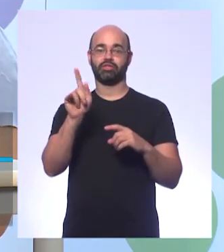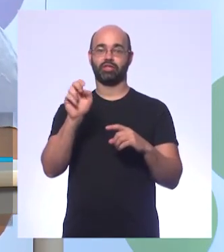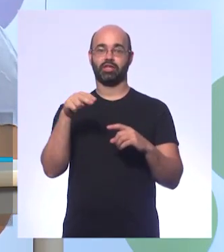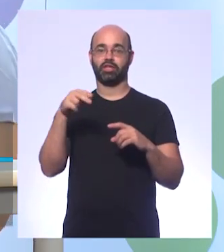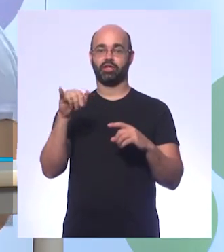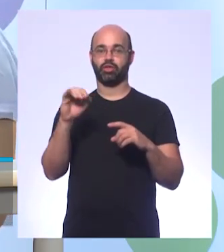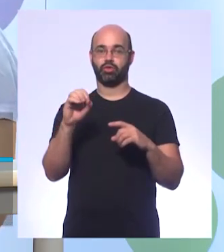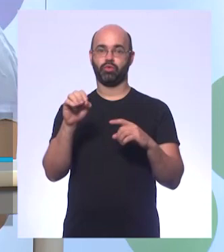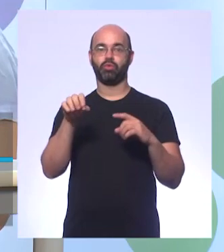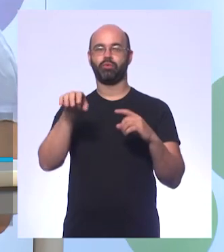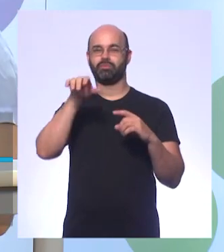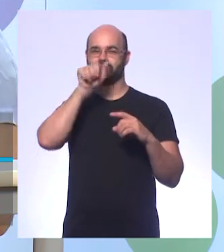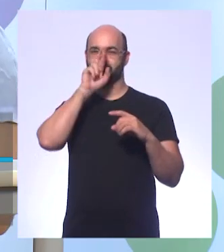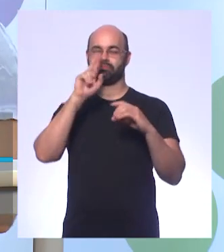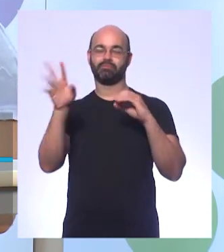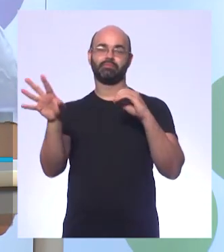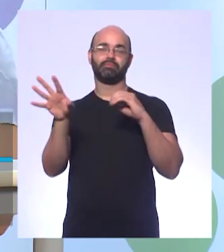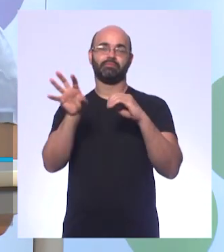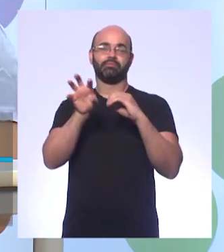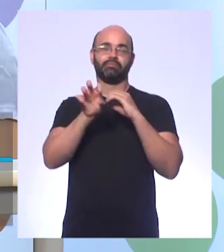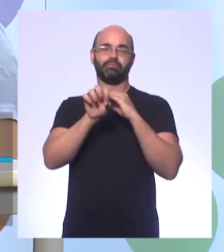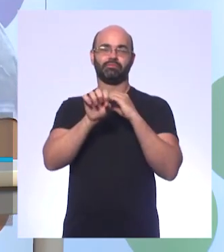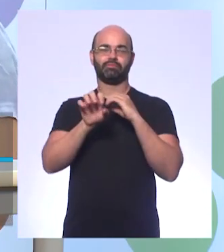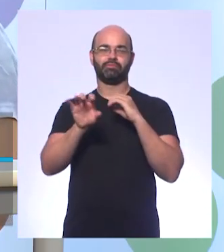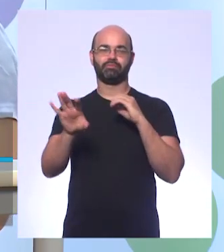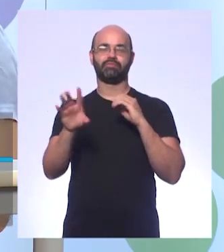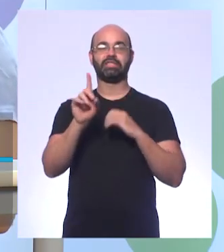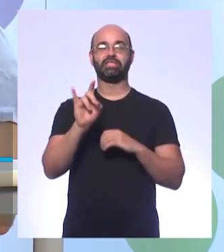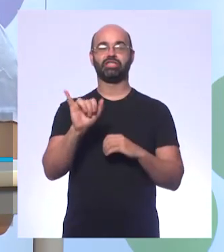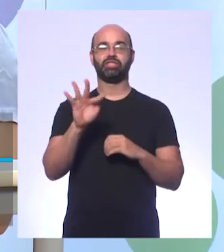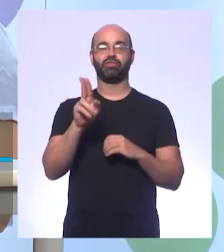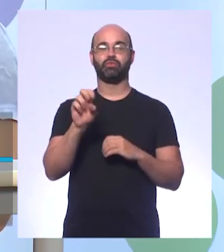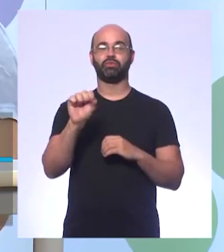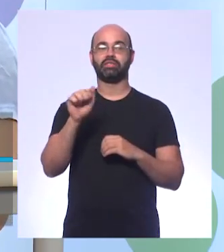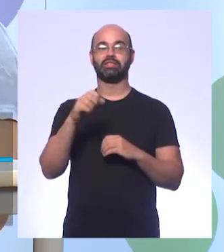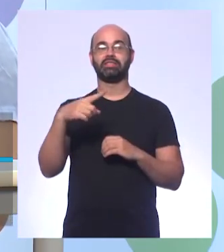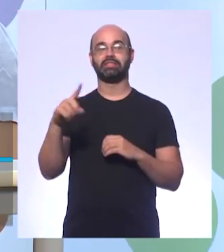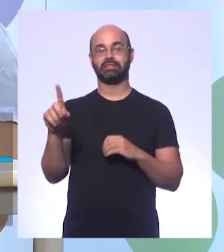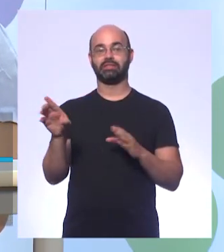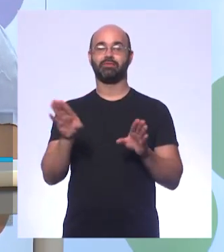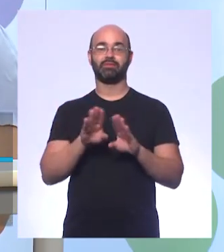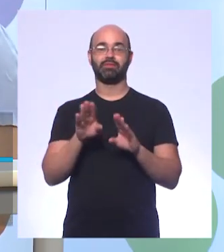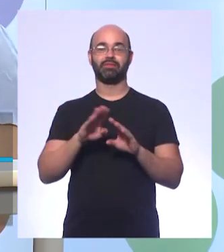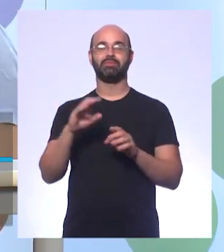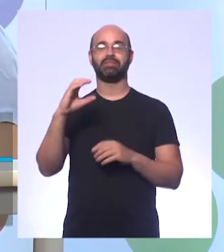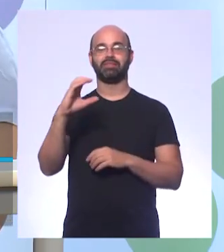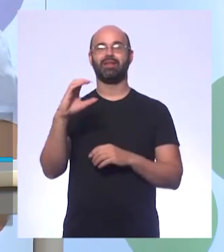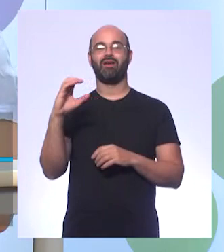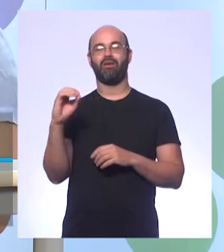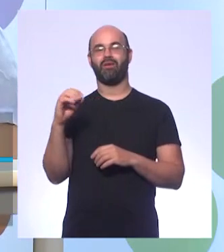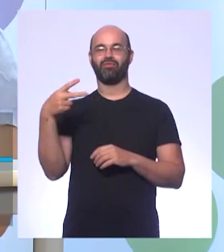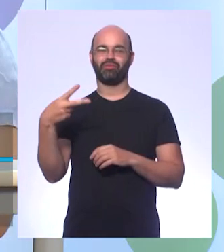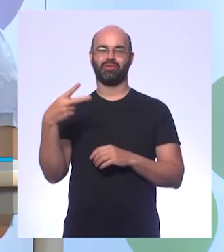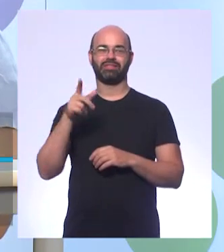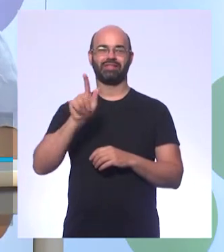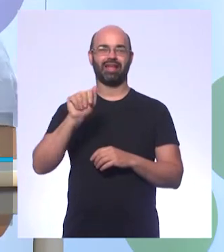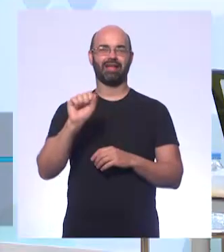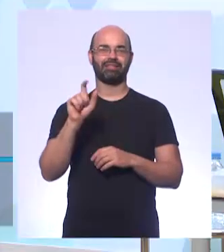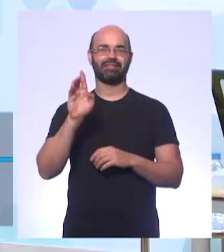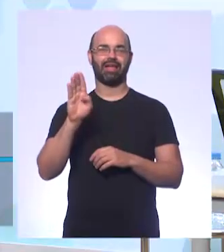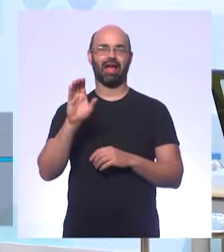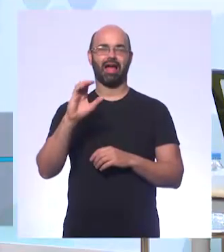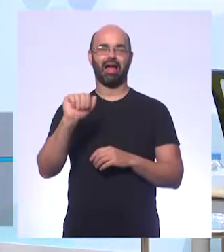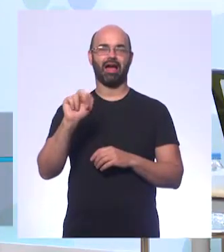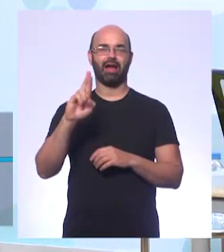célula, possivelmente aí pelo processo de difusão. E além disso, também do gás carbônico, né? A gente não pode esquecer dele, né? Que vai ser